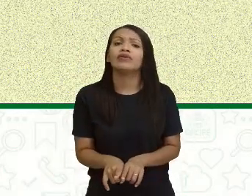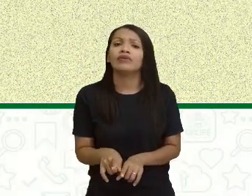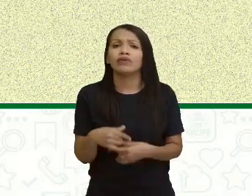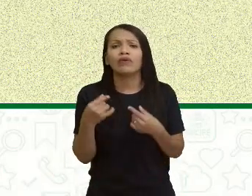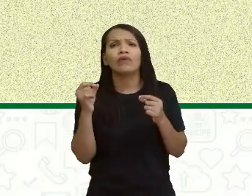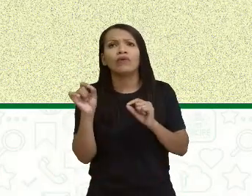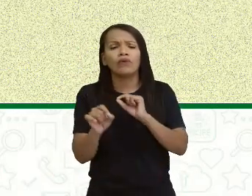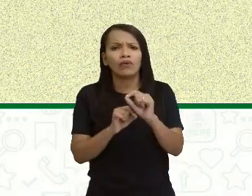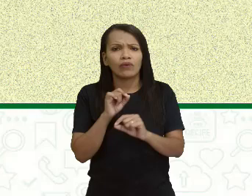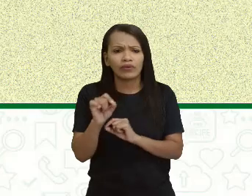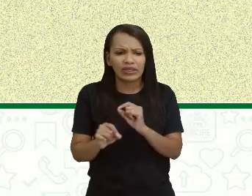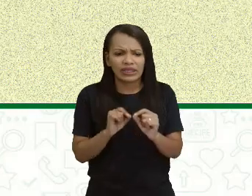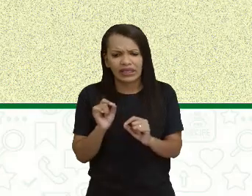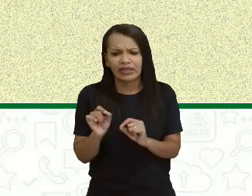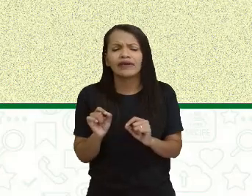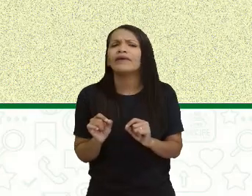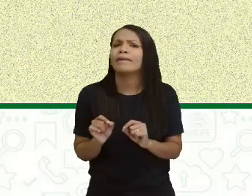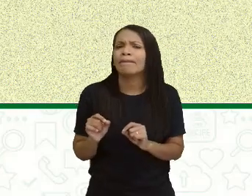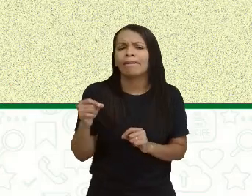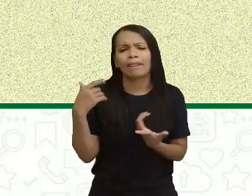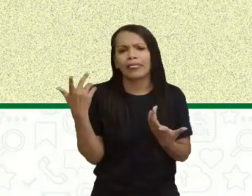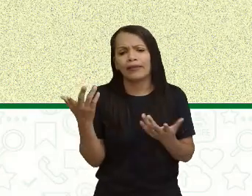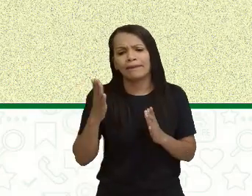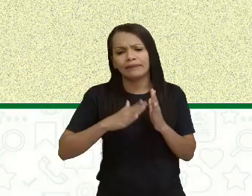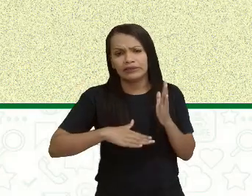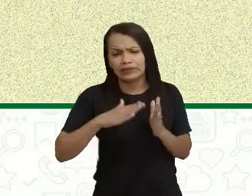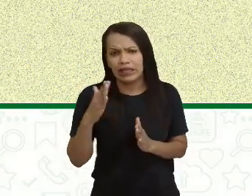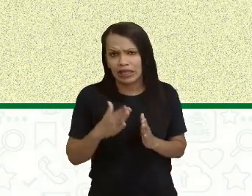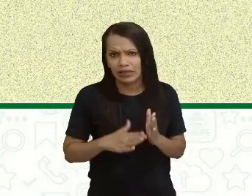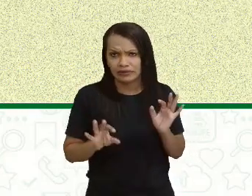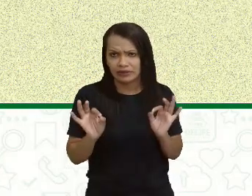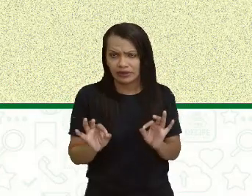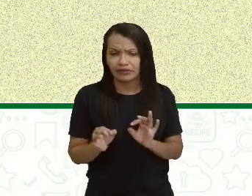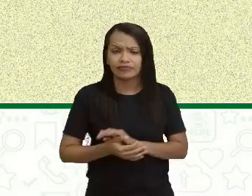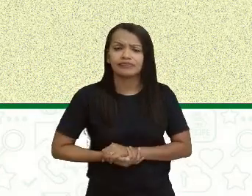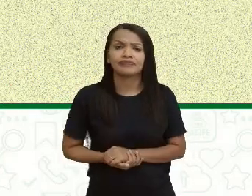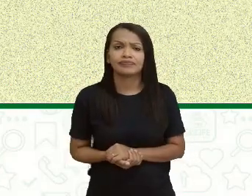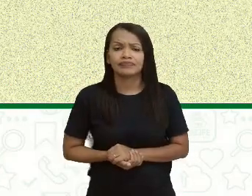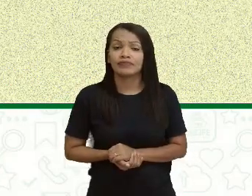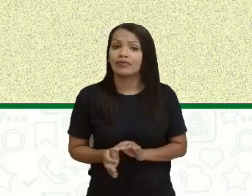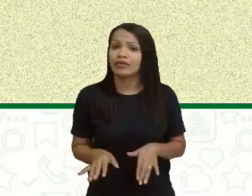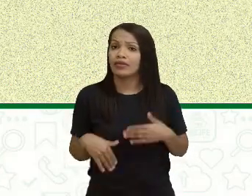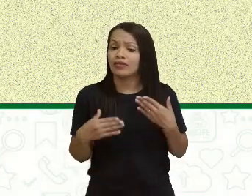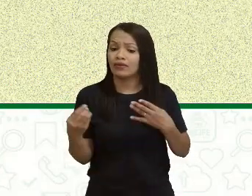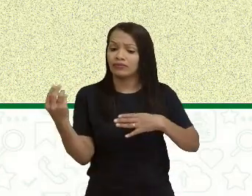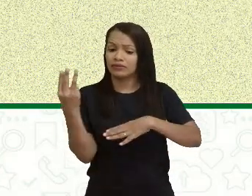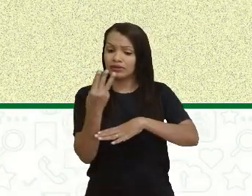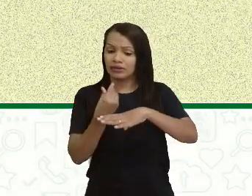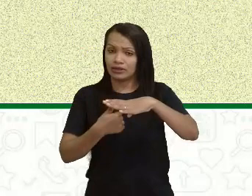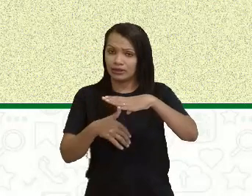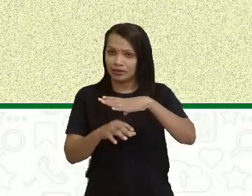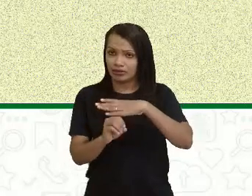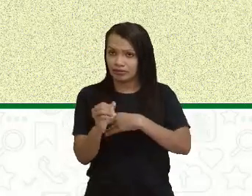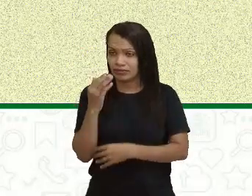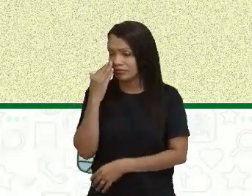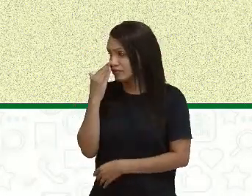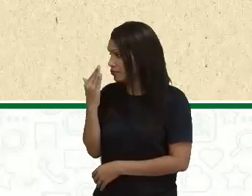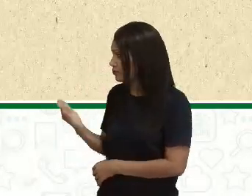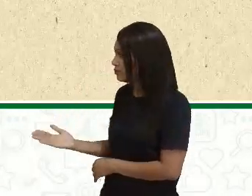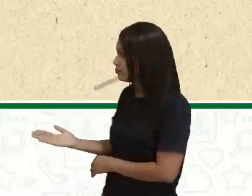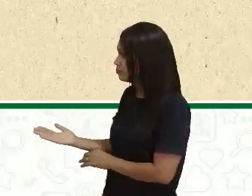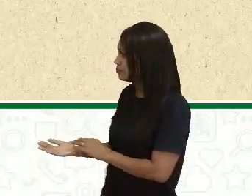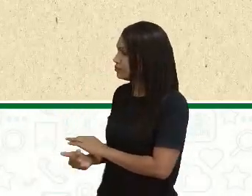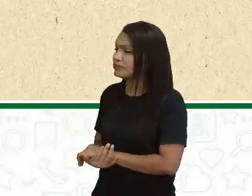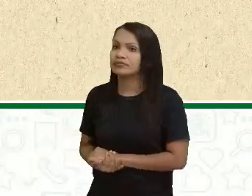vai ser separado ou pintado, certo? Então, 3/10. E